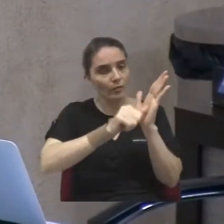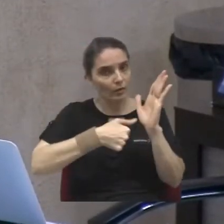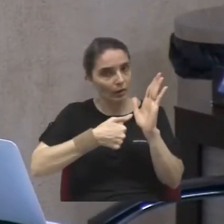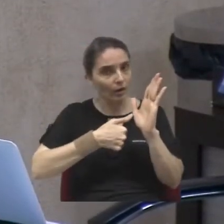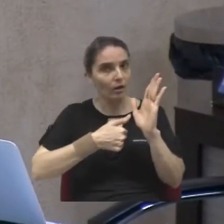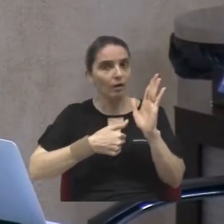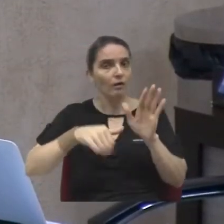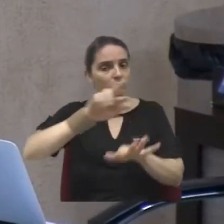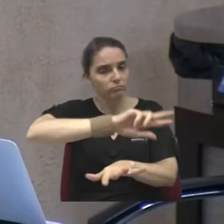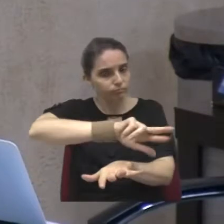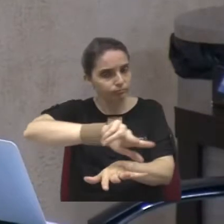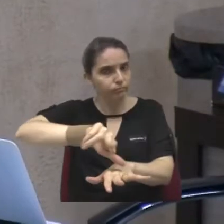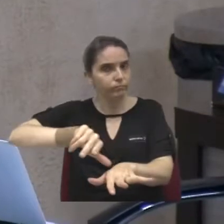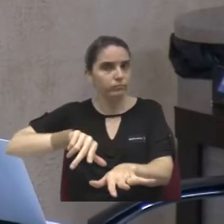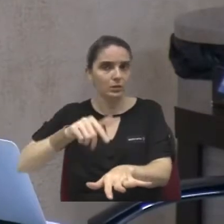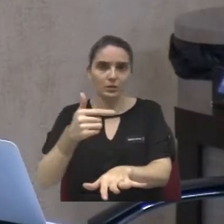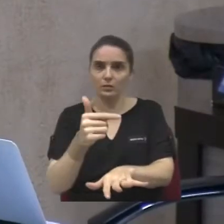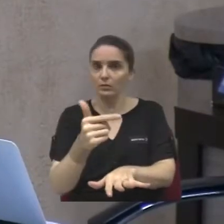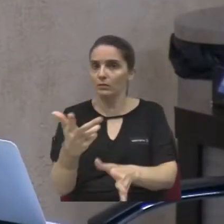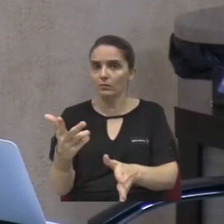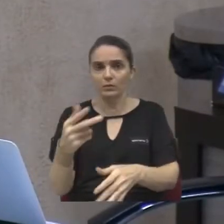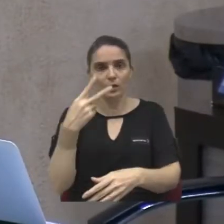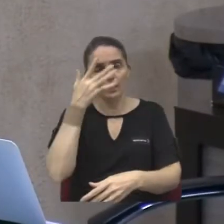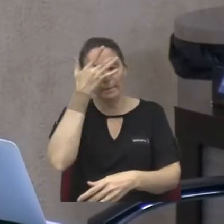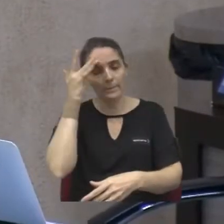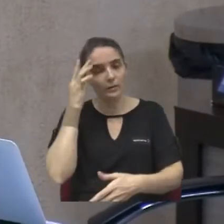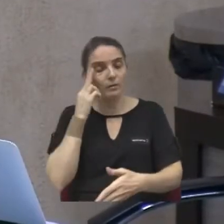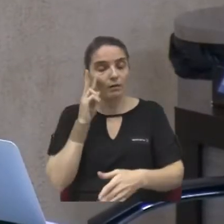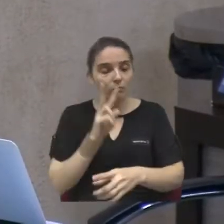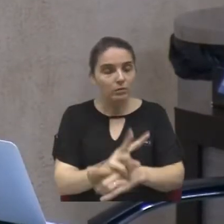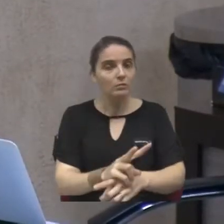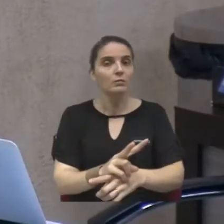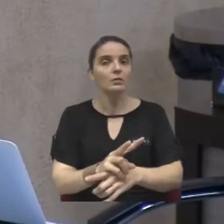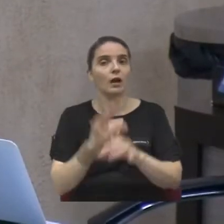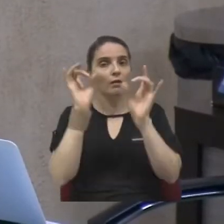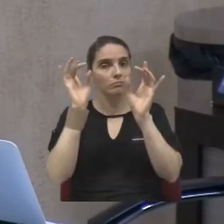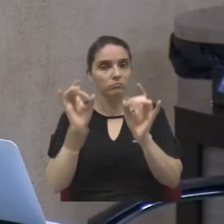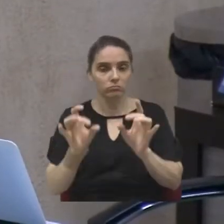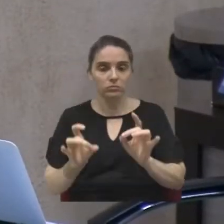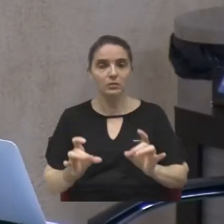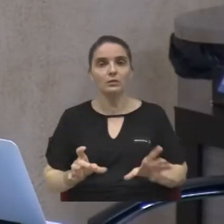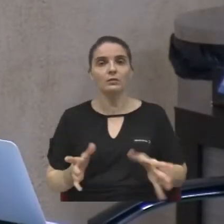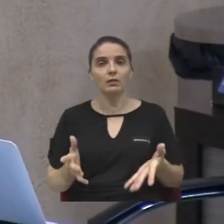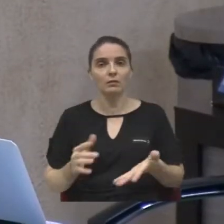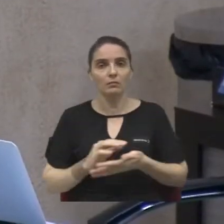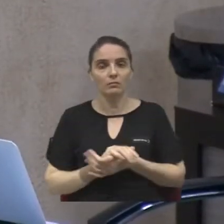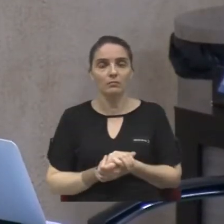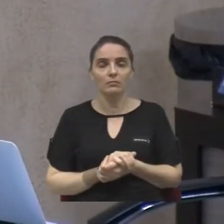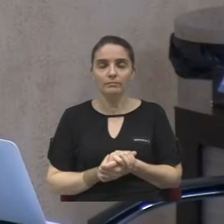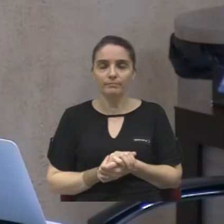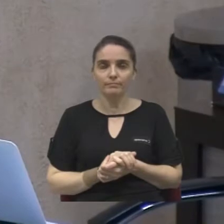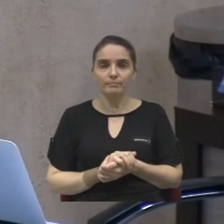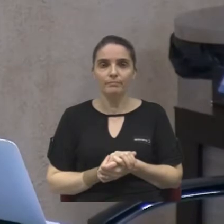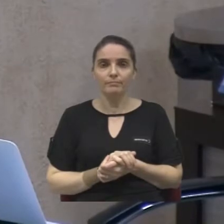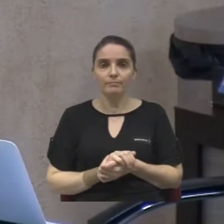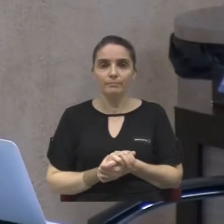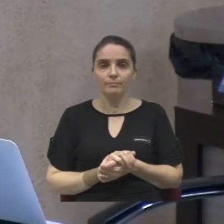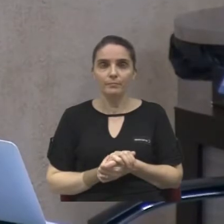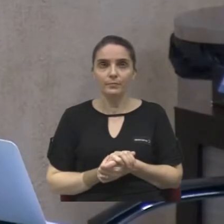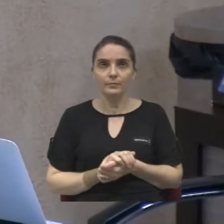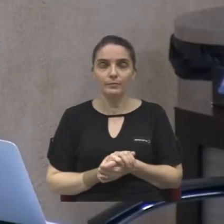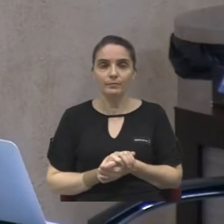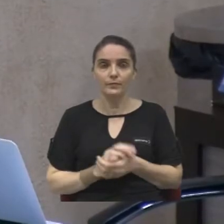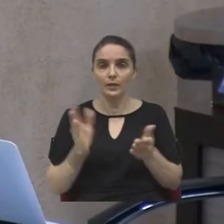não temos hoje monitores especializados para tratar o assunto. Fica esse requerimento,